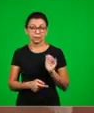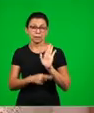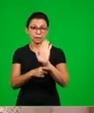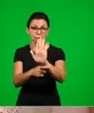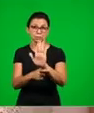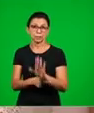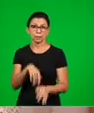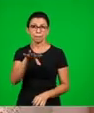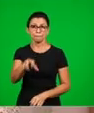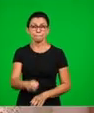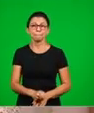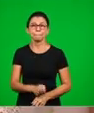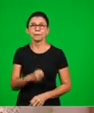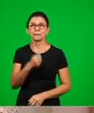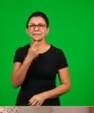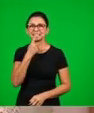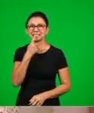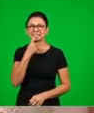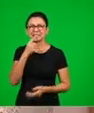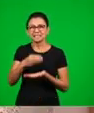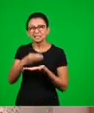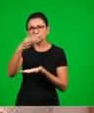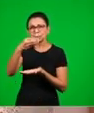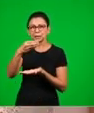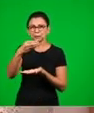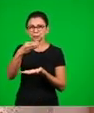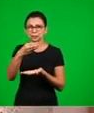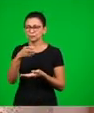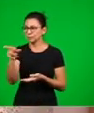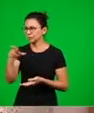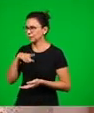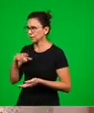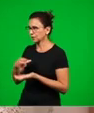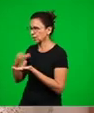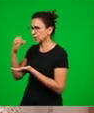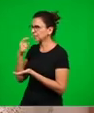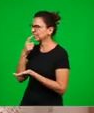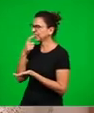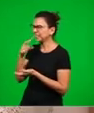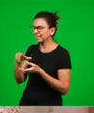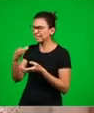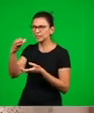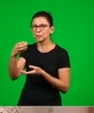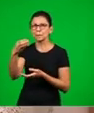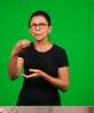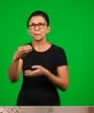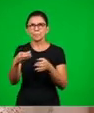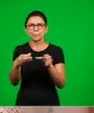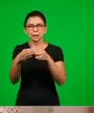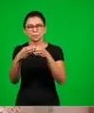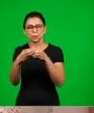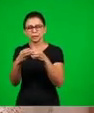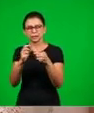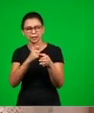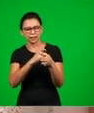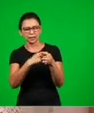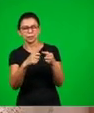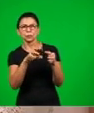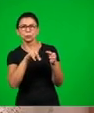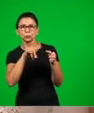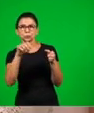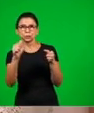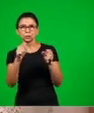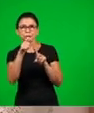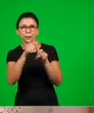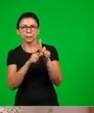fazendo aniversário. E bota no copinho plástico. Tem um copinho plástico aí? Não tem. Aquele copinho plástico. Aí bota sua data ali e vai lá, bota uma